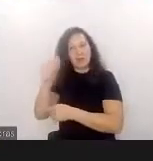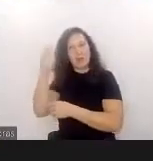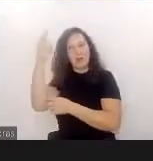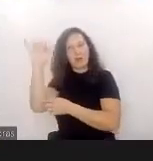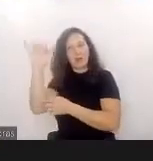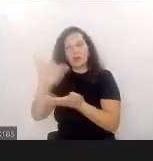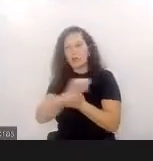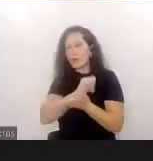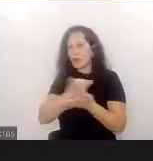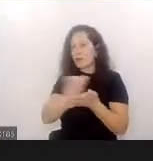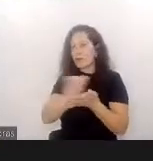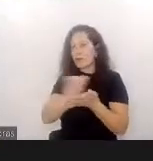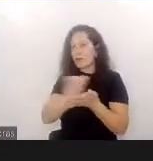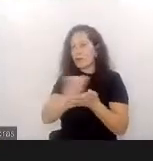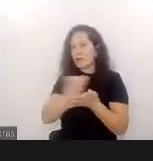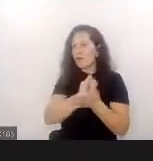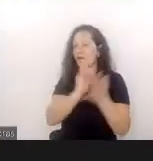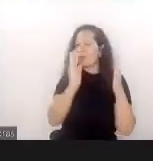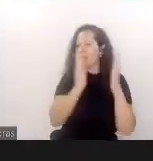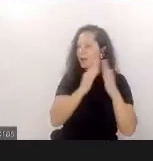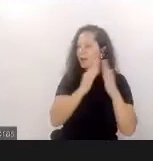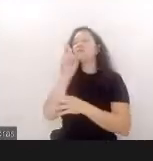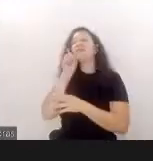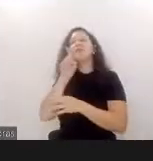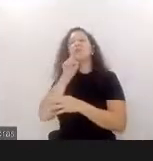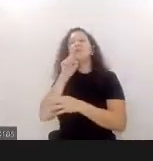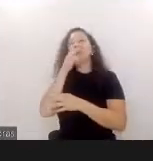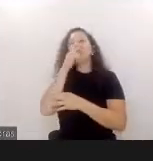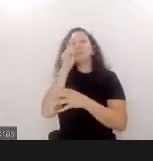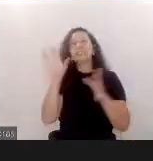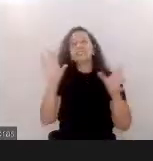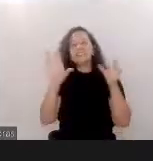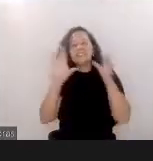gente fechasse um ciclo de pesquisa à ajuda